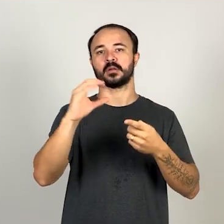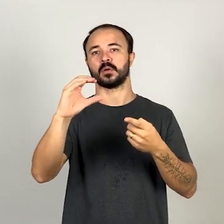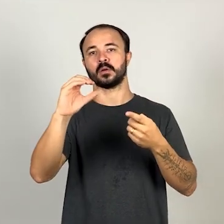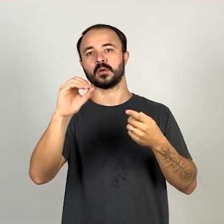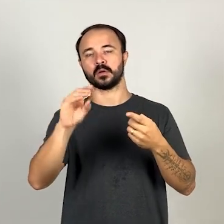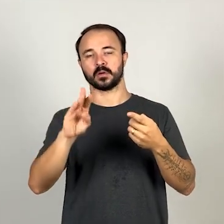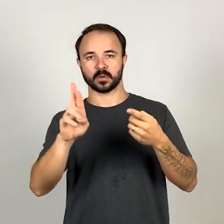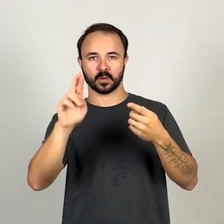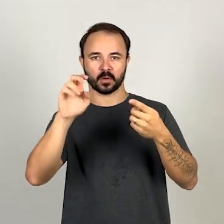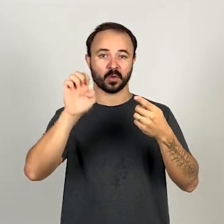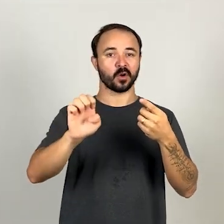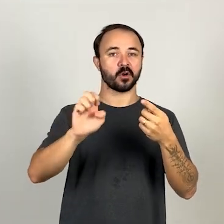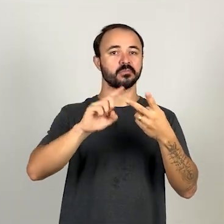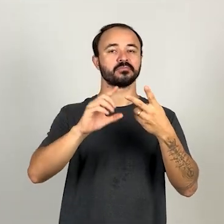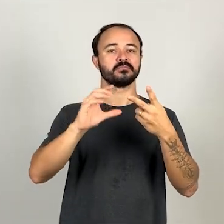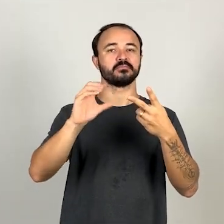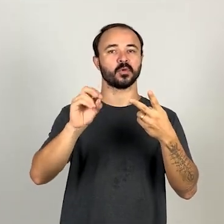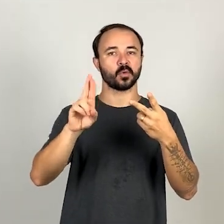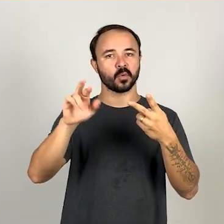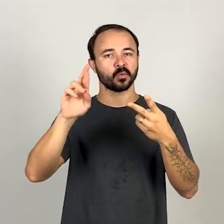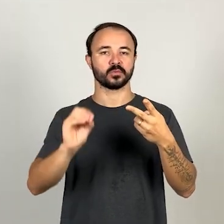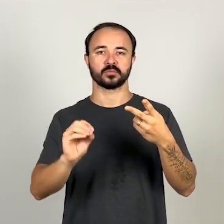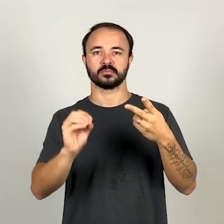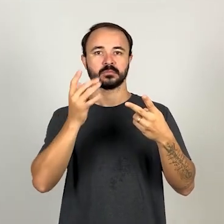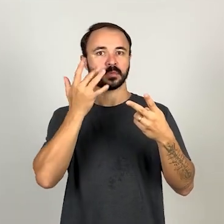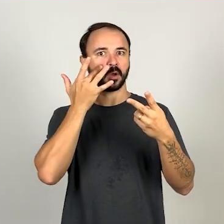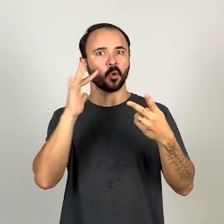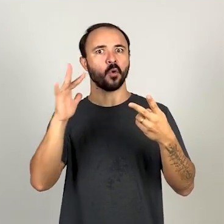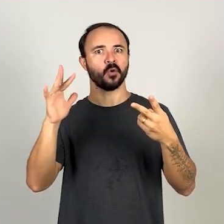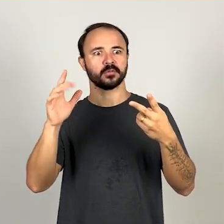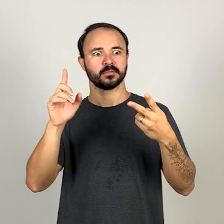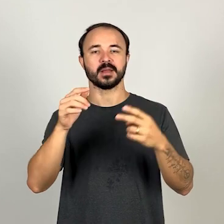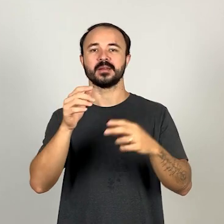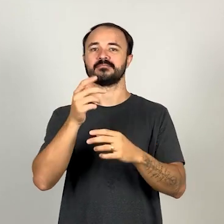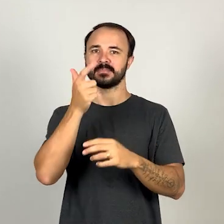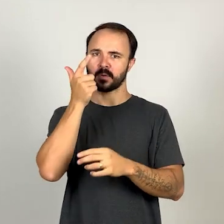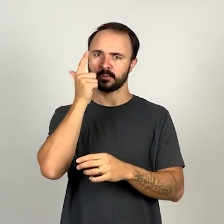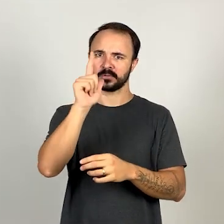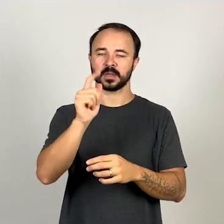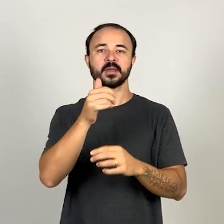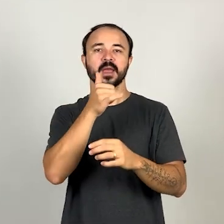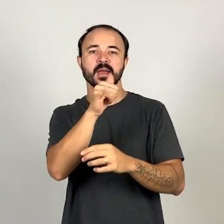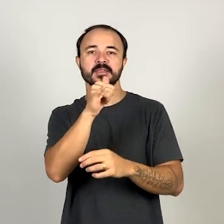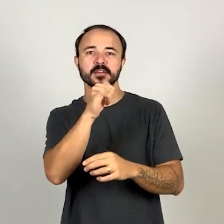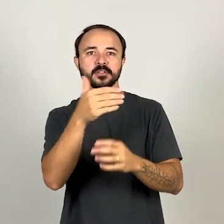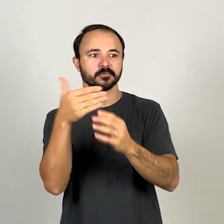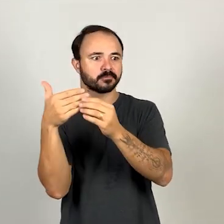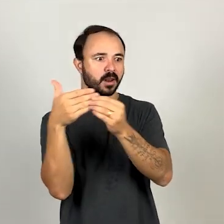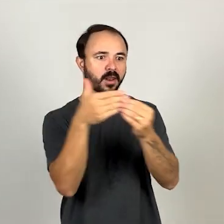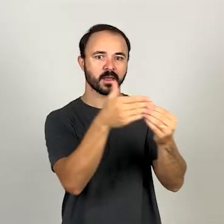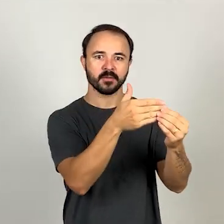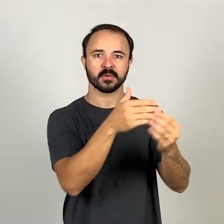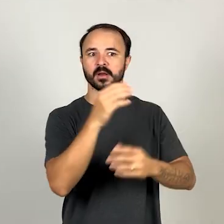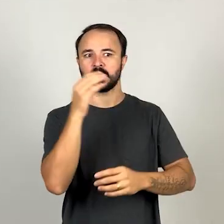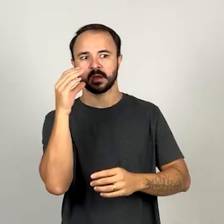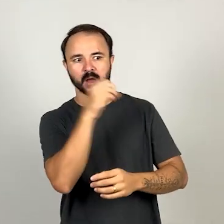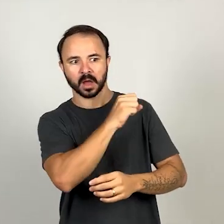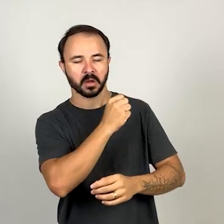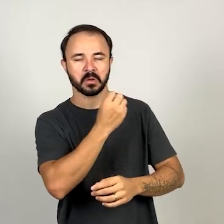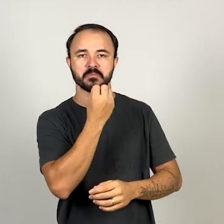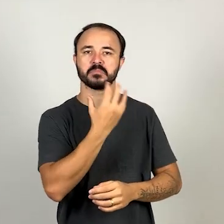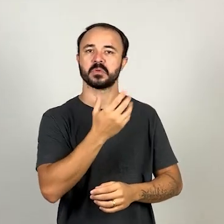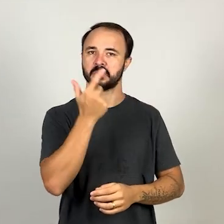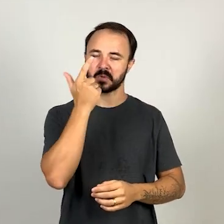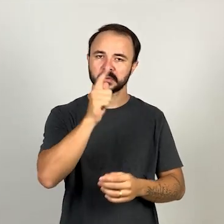diversos tipos de metais, mas os mais conhecidos é o cobre, o ouro. Neles existe uma grande quantidade de elétrons que